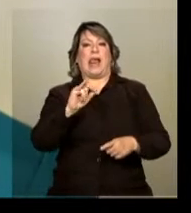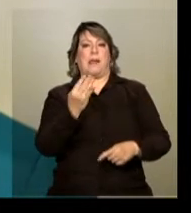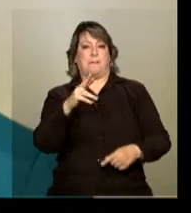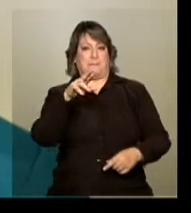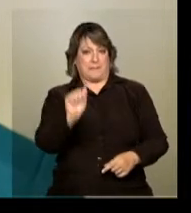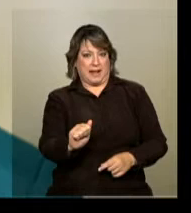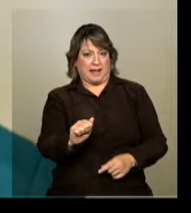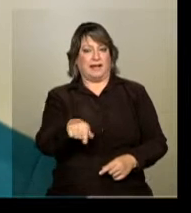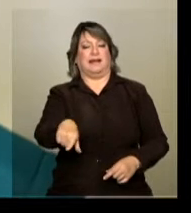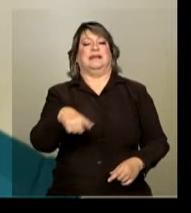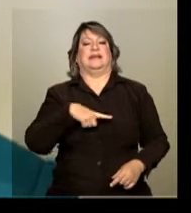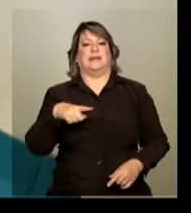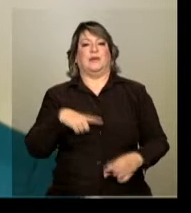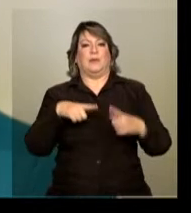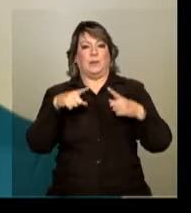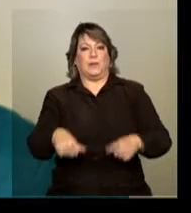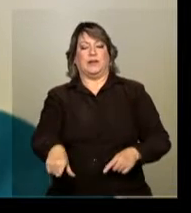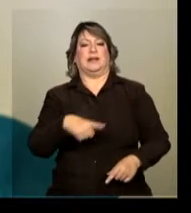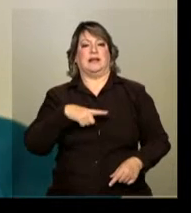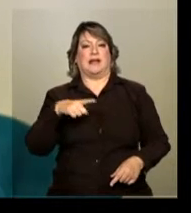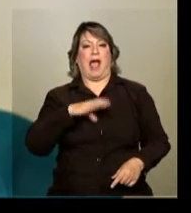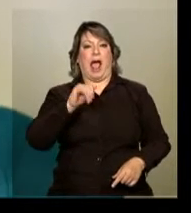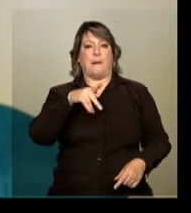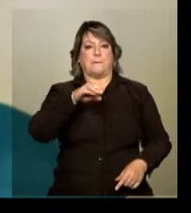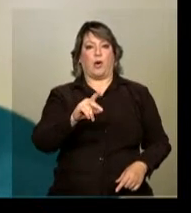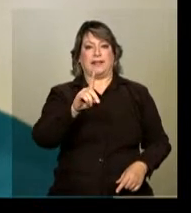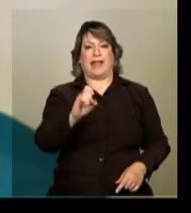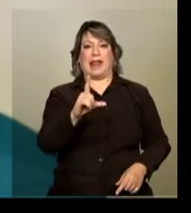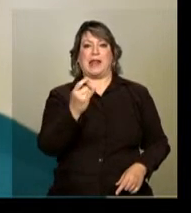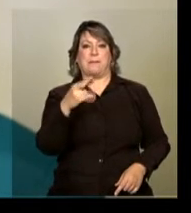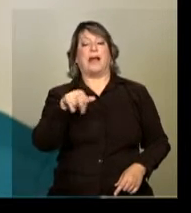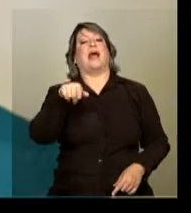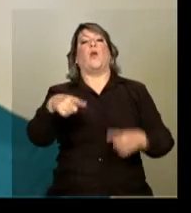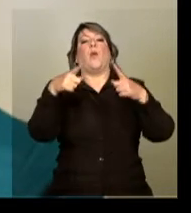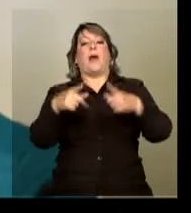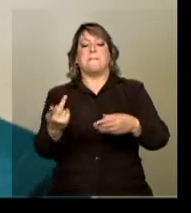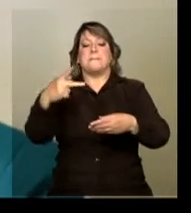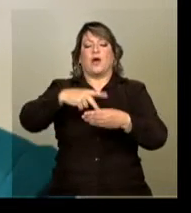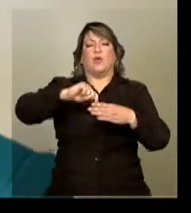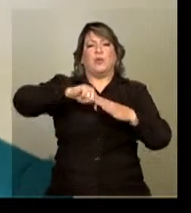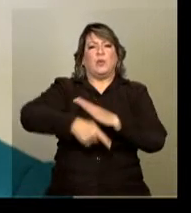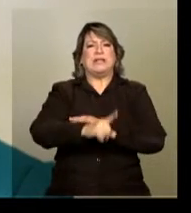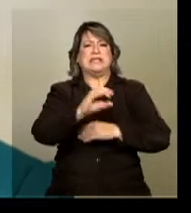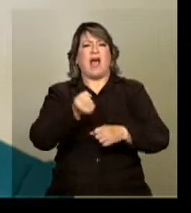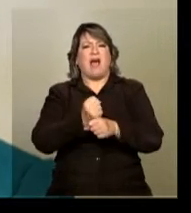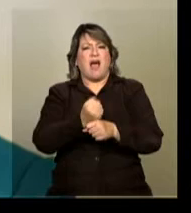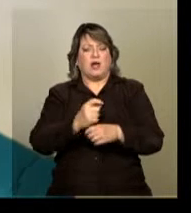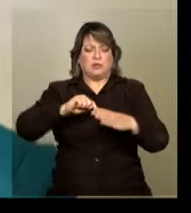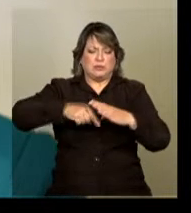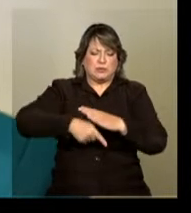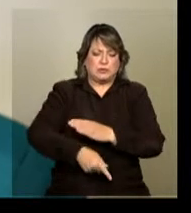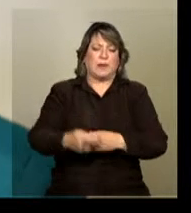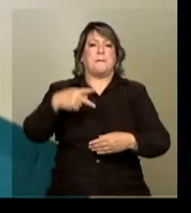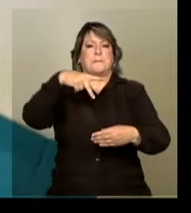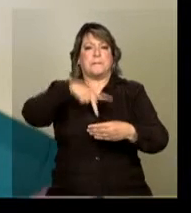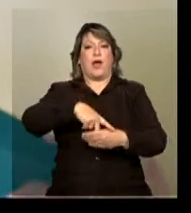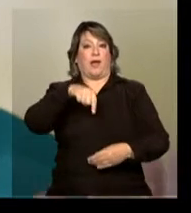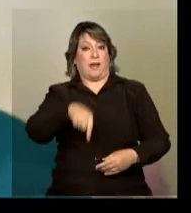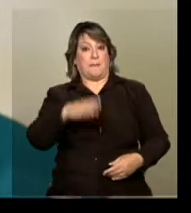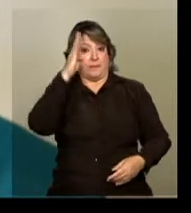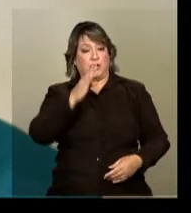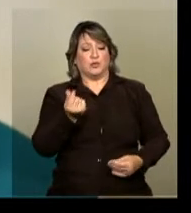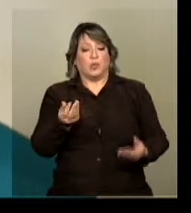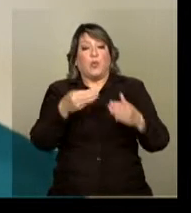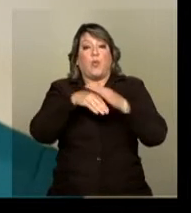para vocês terem uma idéia ao longo dos últimos 100 anos de exploração do petróleo no brasil acumulamos